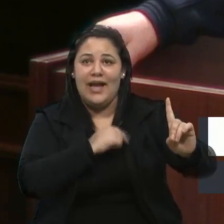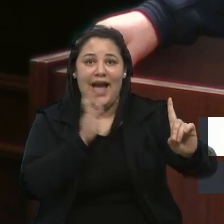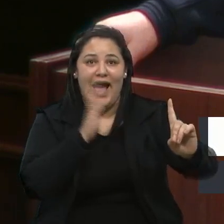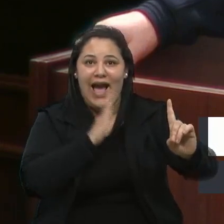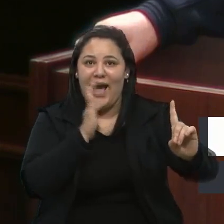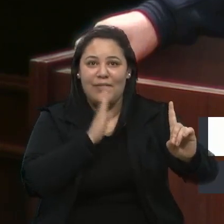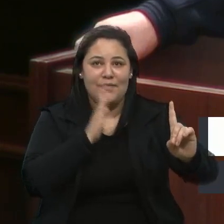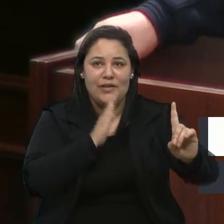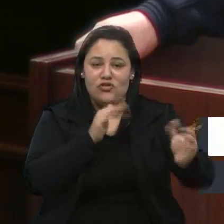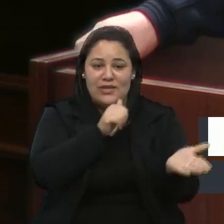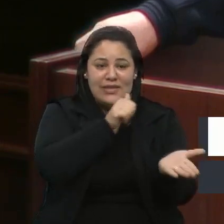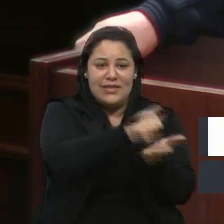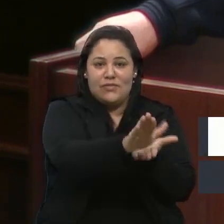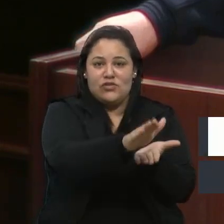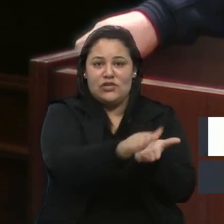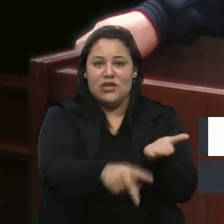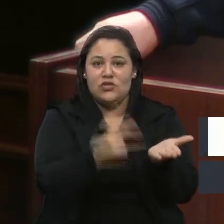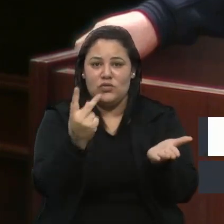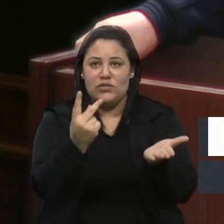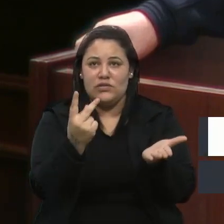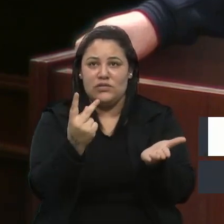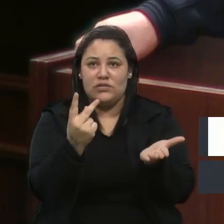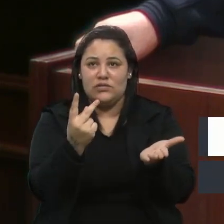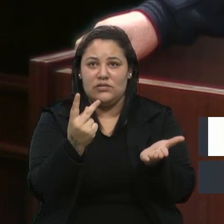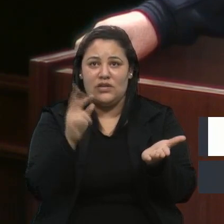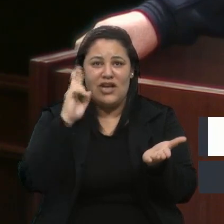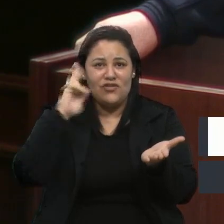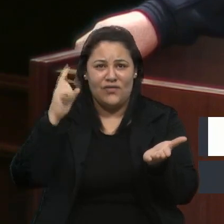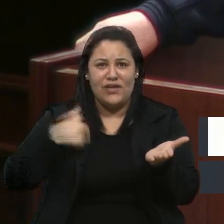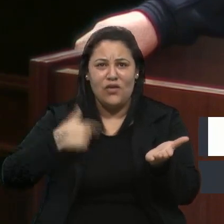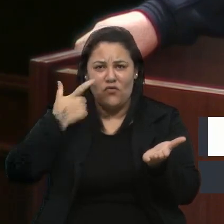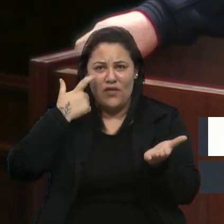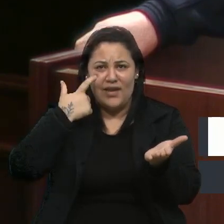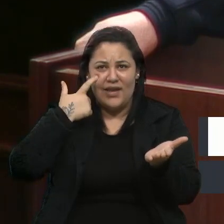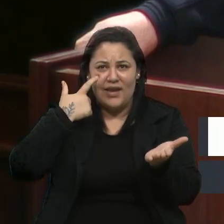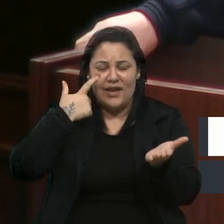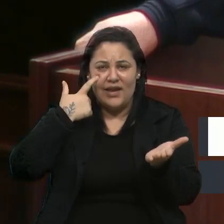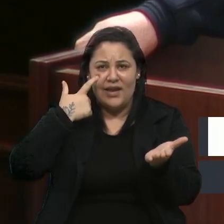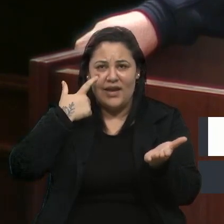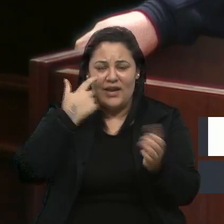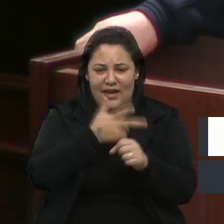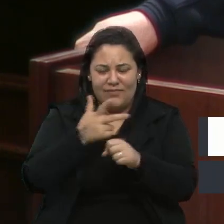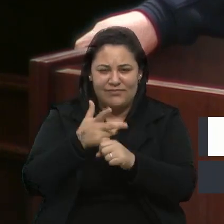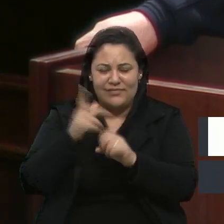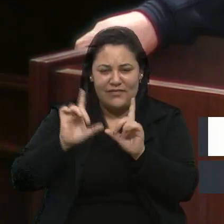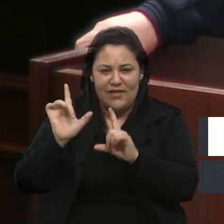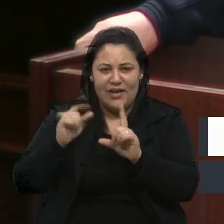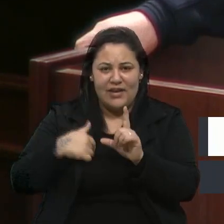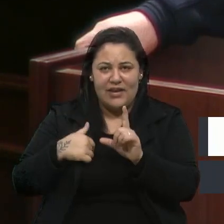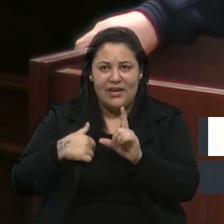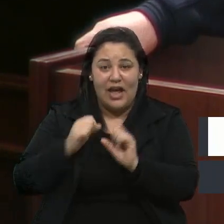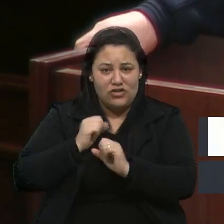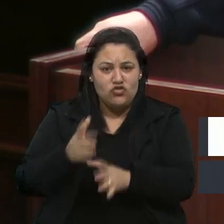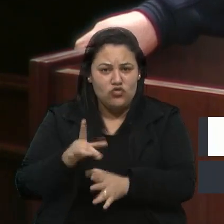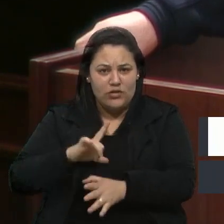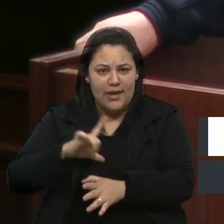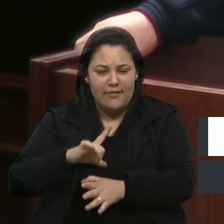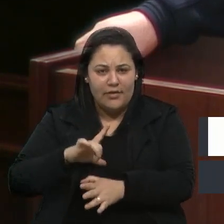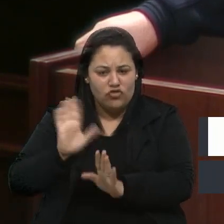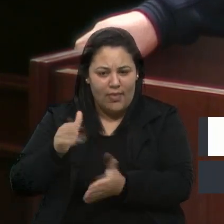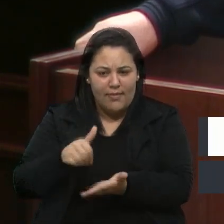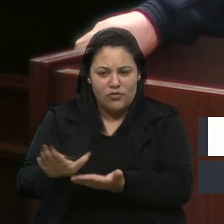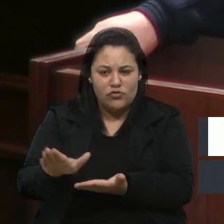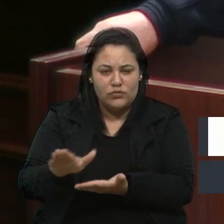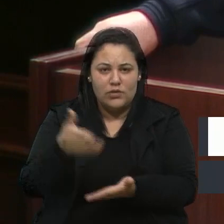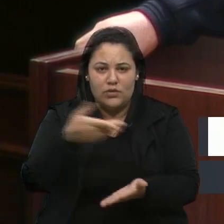demitidas. E a dona, parece que foi, pelo que eu vi na imprensa, tomou as medidas. Agora estão lá fazendo protesto, enfim, já foi retirado 30